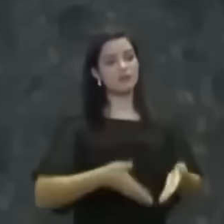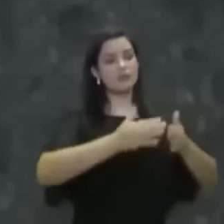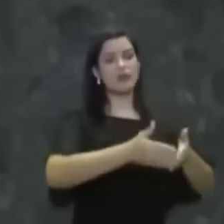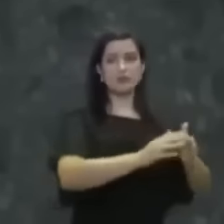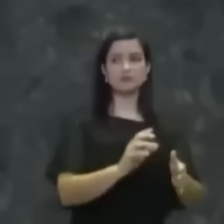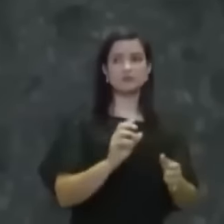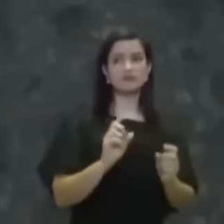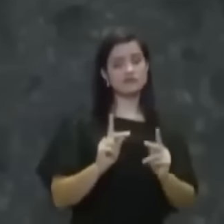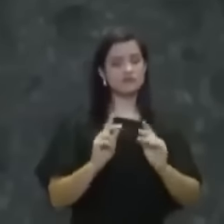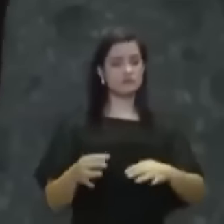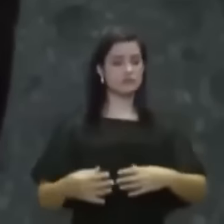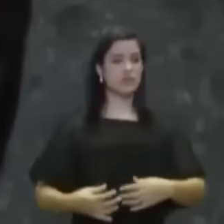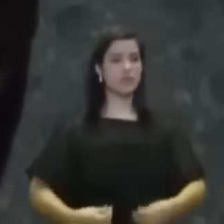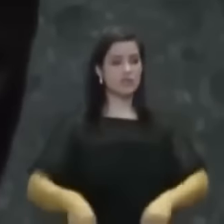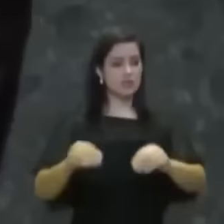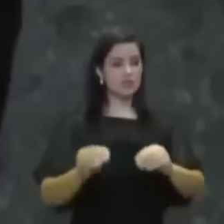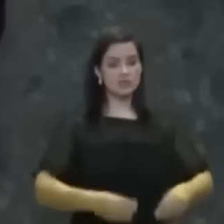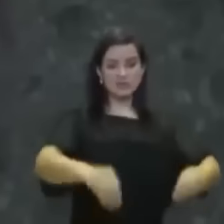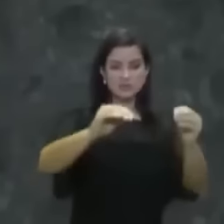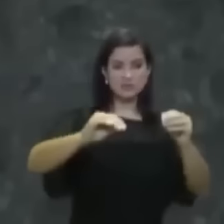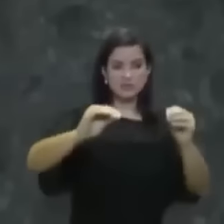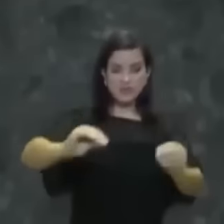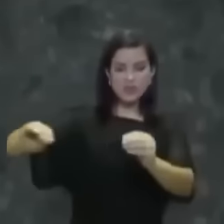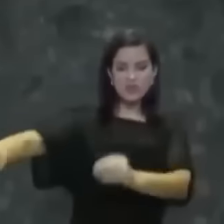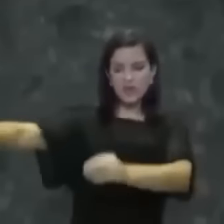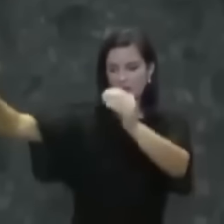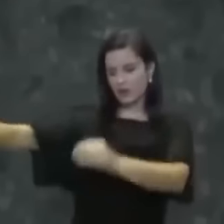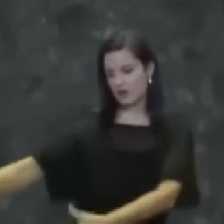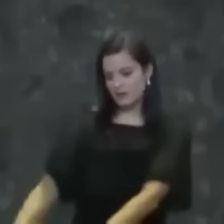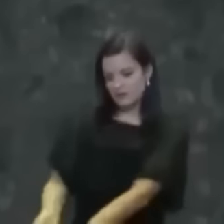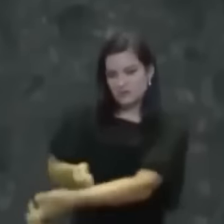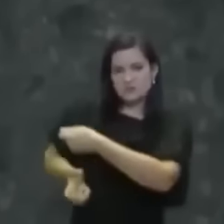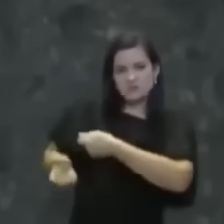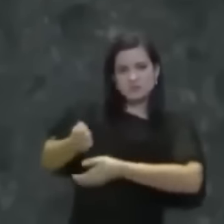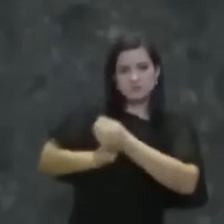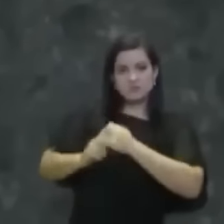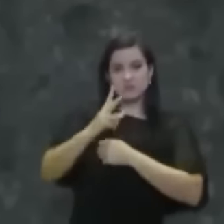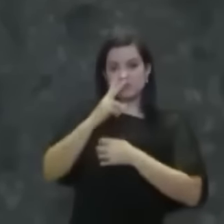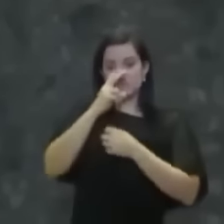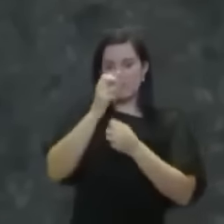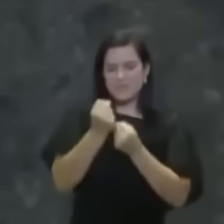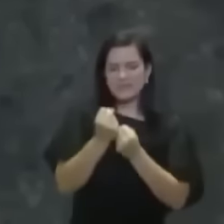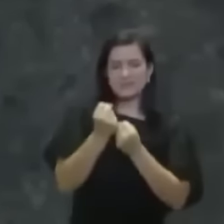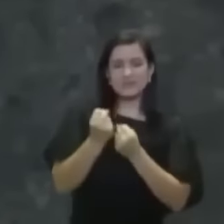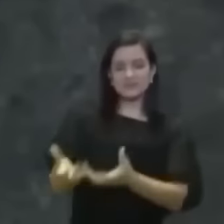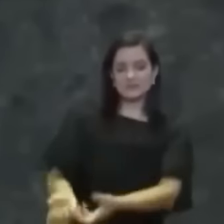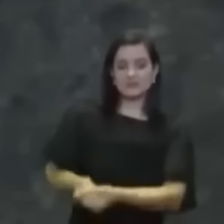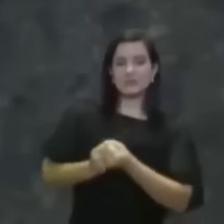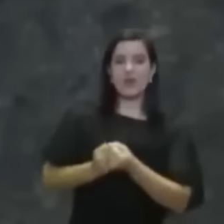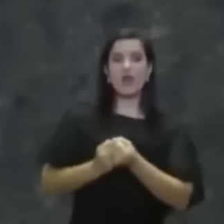e já não podiam puxar a rede, tão grande era a quantidade de peixes. Aquele discípulo a quem Jesus amava disse a